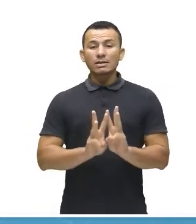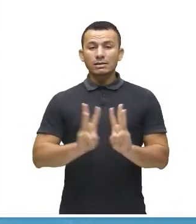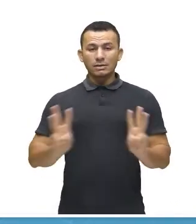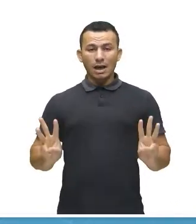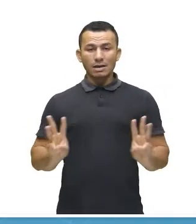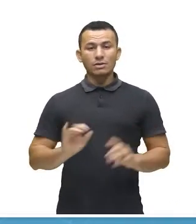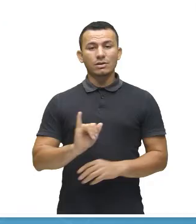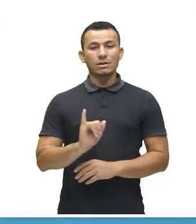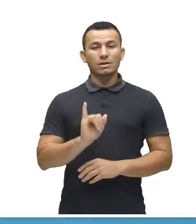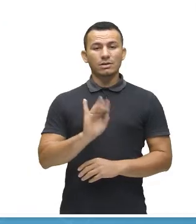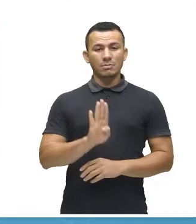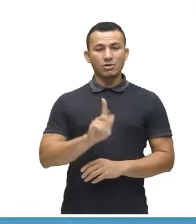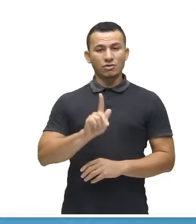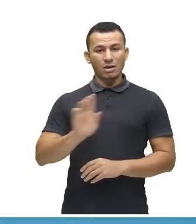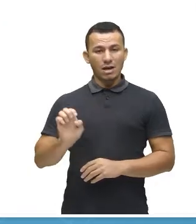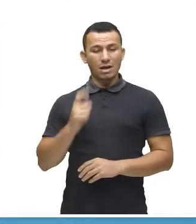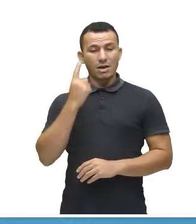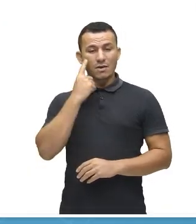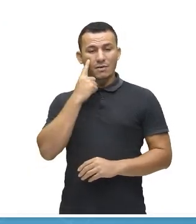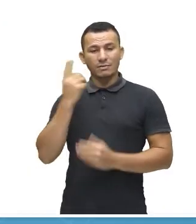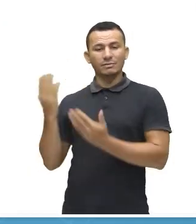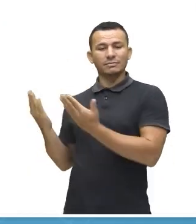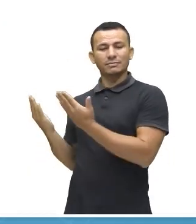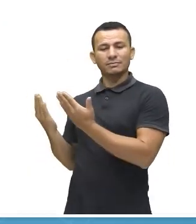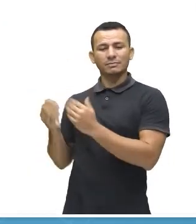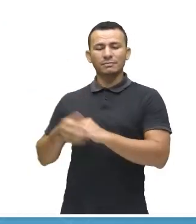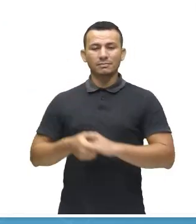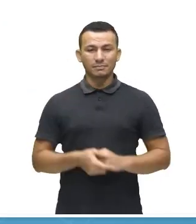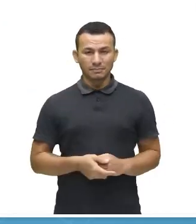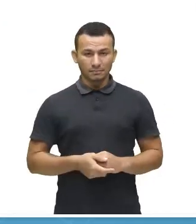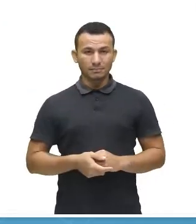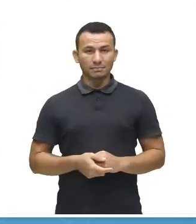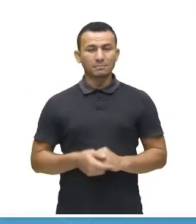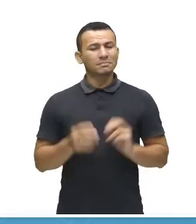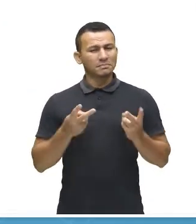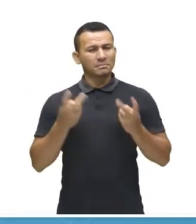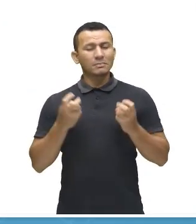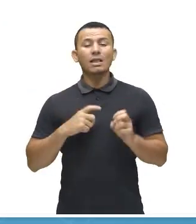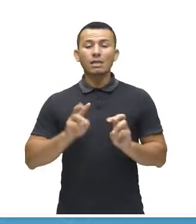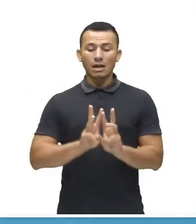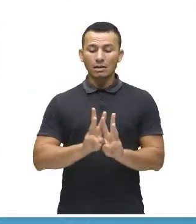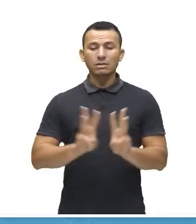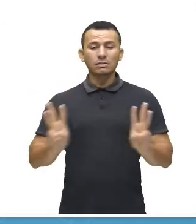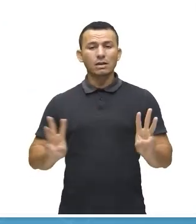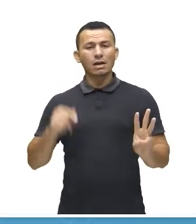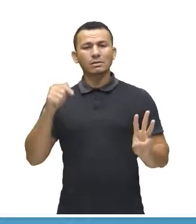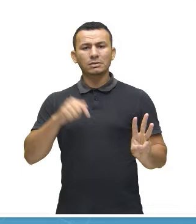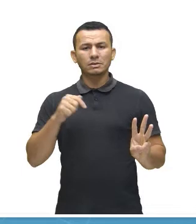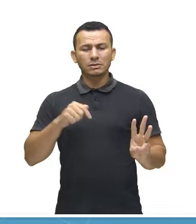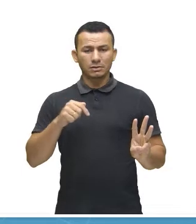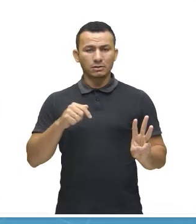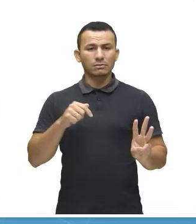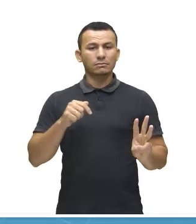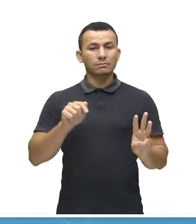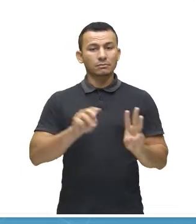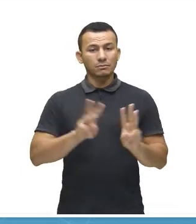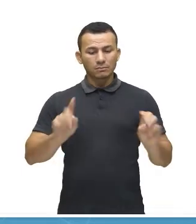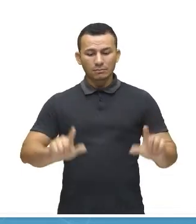IBGE, tá? Acompanha aqui junto comigo. Olha só, a gente tem aí o site do IBGE e